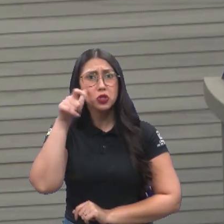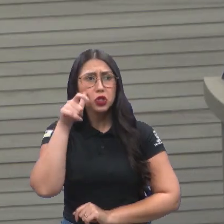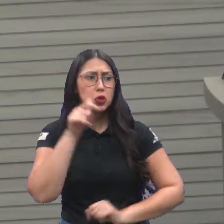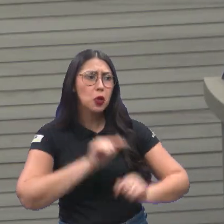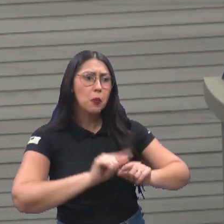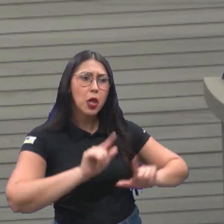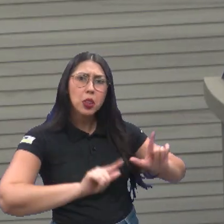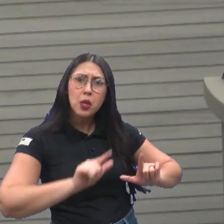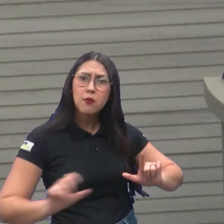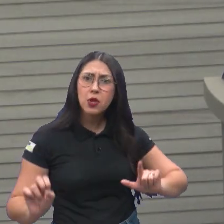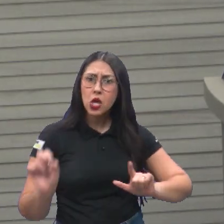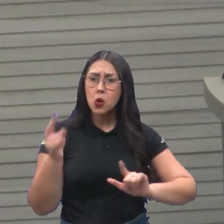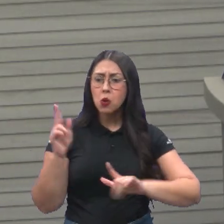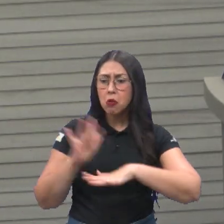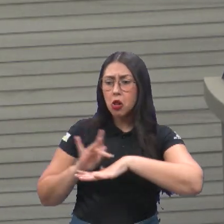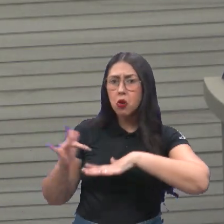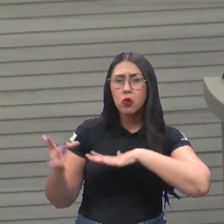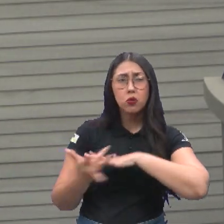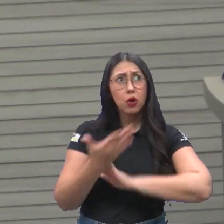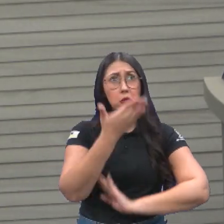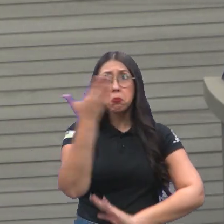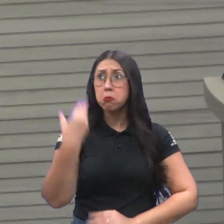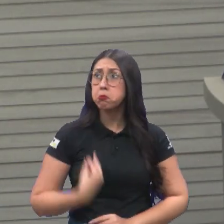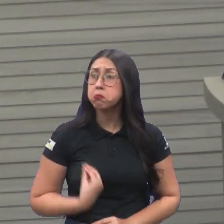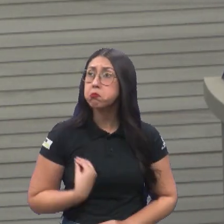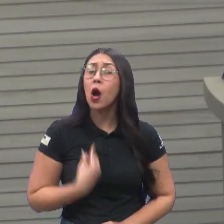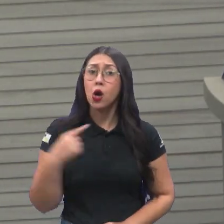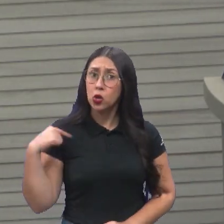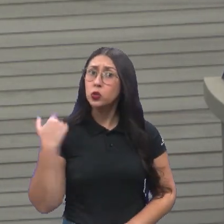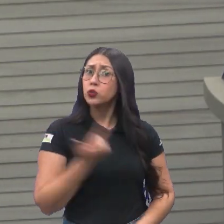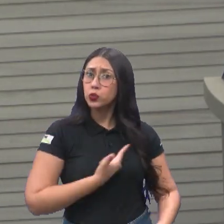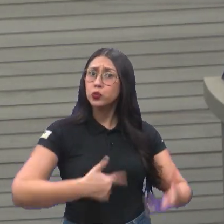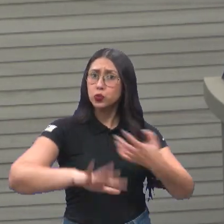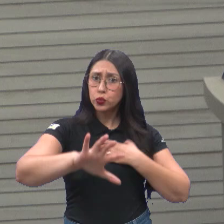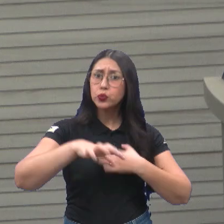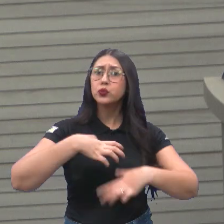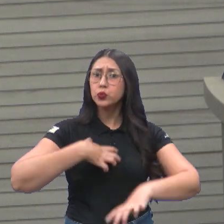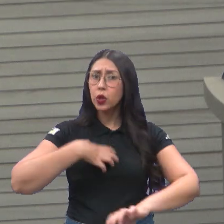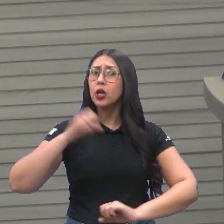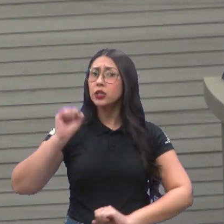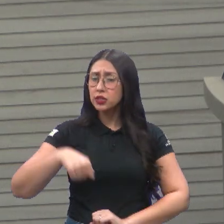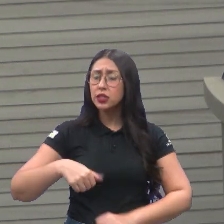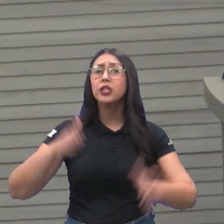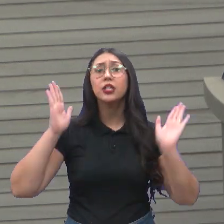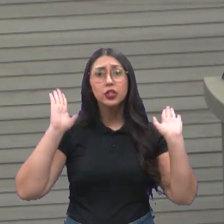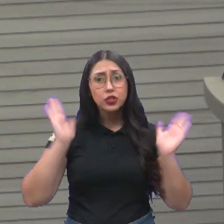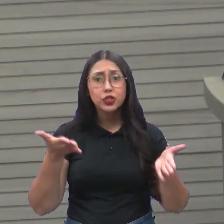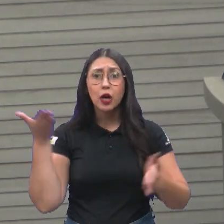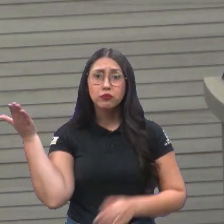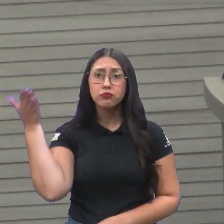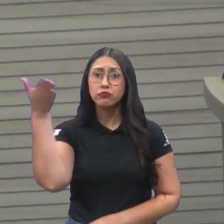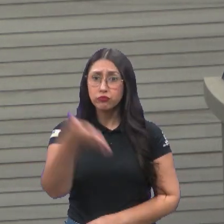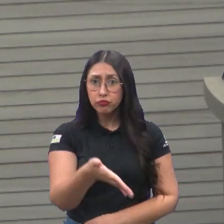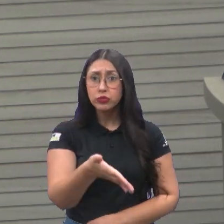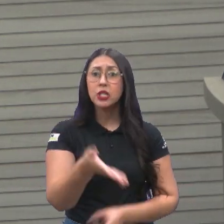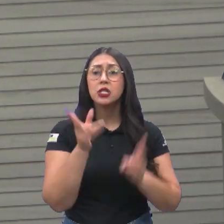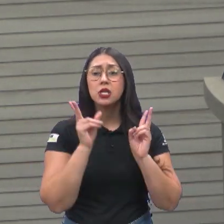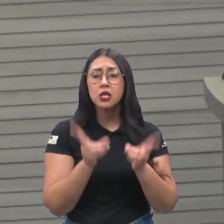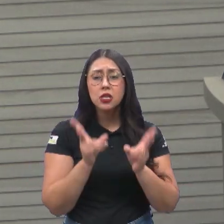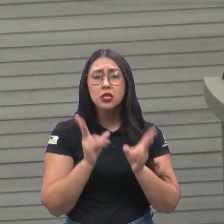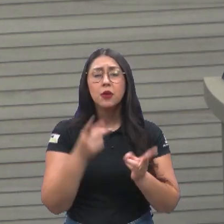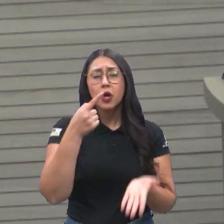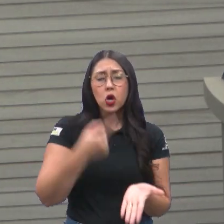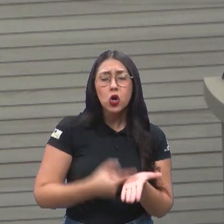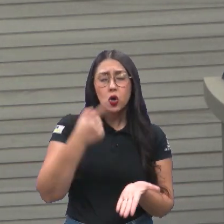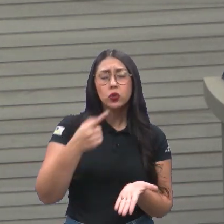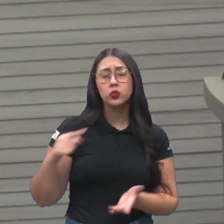também na nossa galeria, que a gente é bem sensível ao assunto, já veio outras vezes para essa Casa Legislativa, sempre contou com o nosso apoio